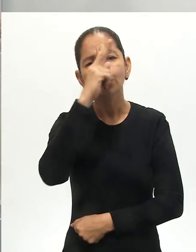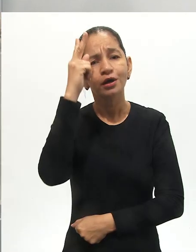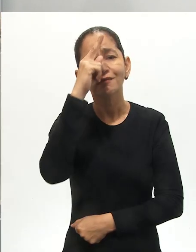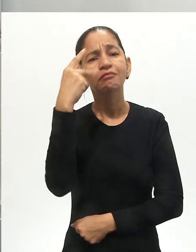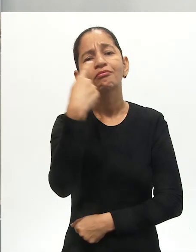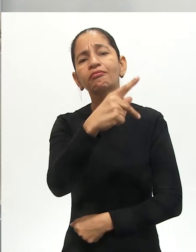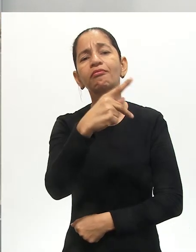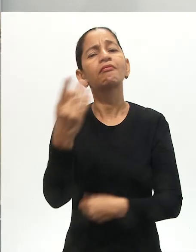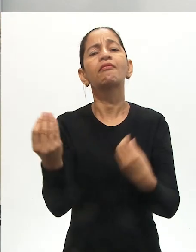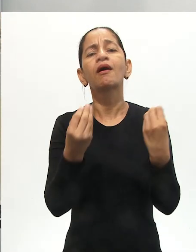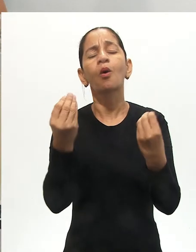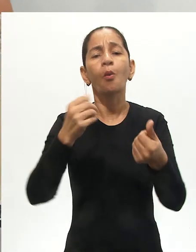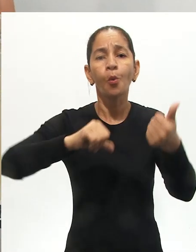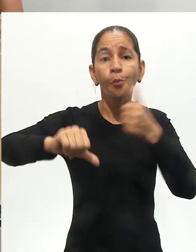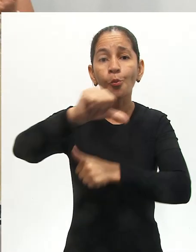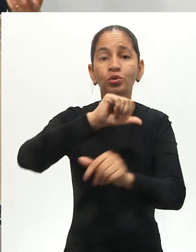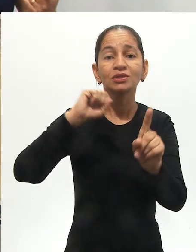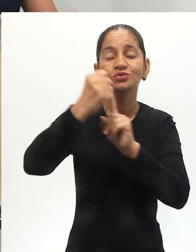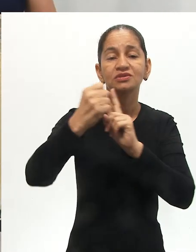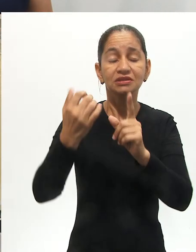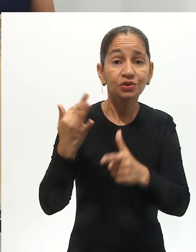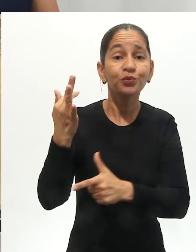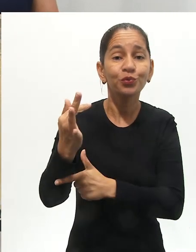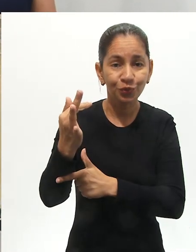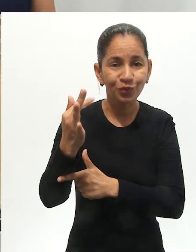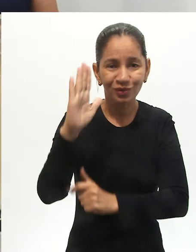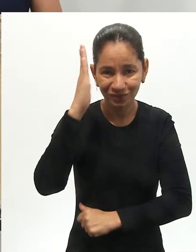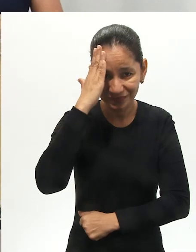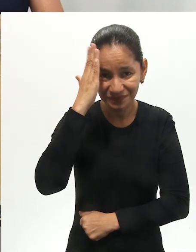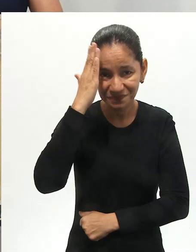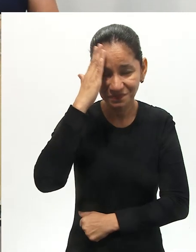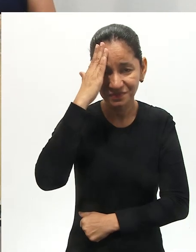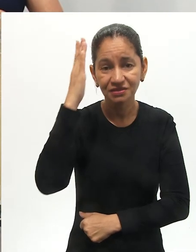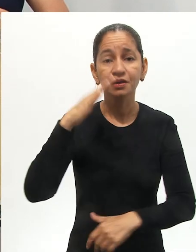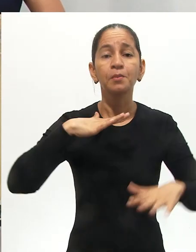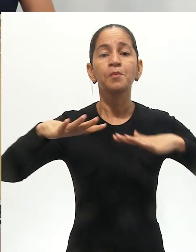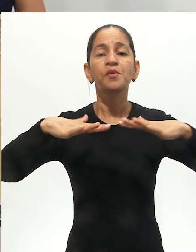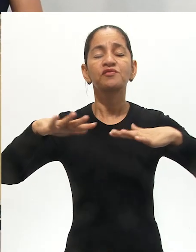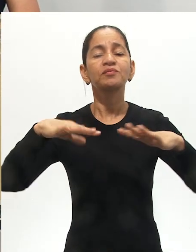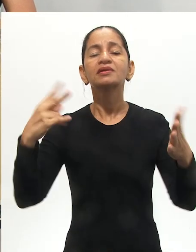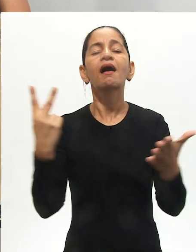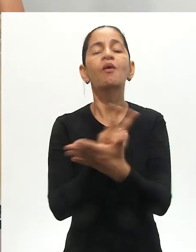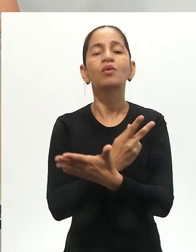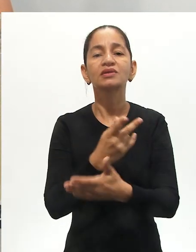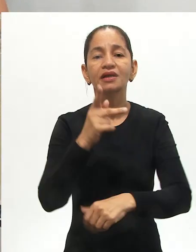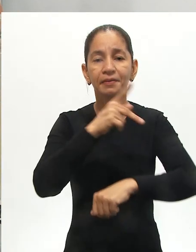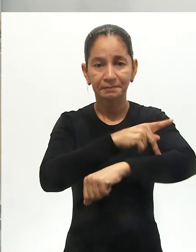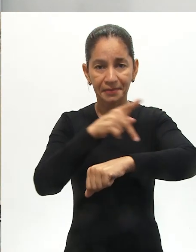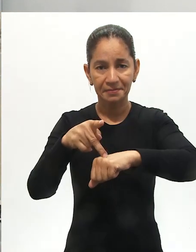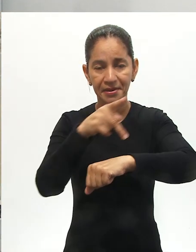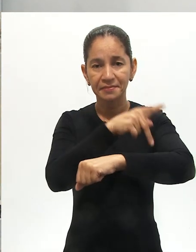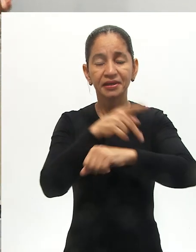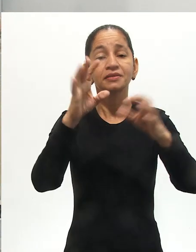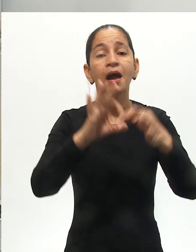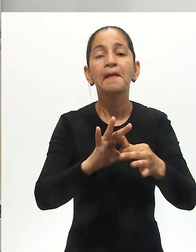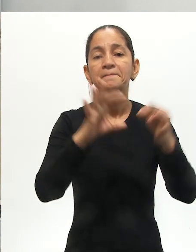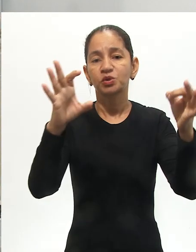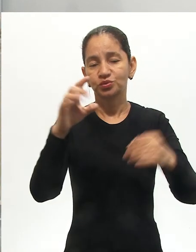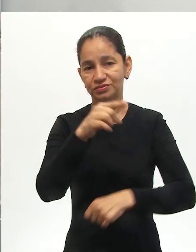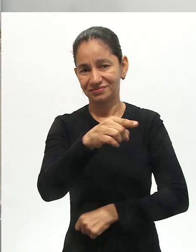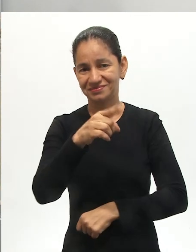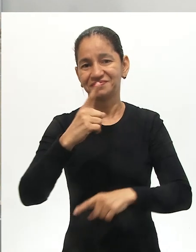história do aluno para gerar uma mudança social. Ele é um movimento chamado de pedagogia